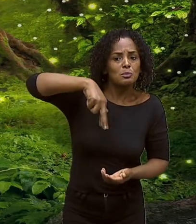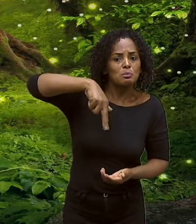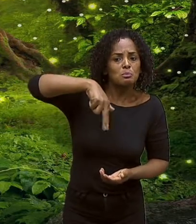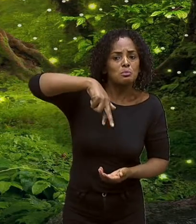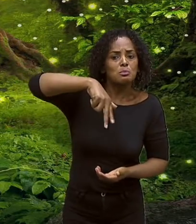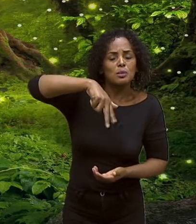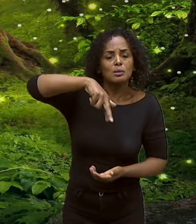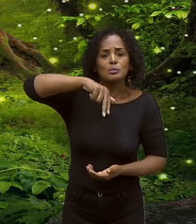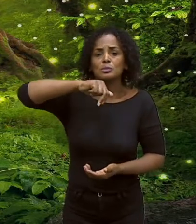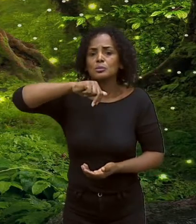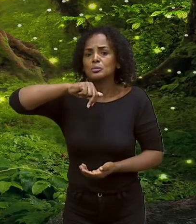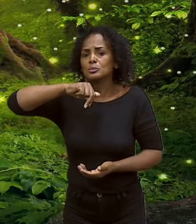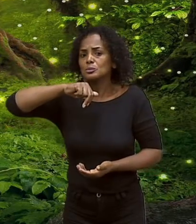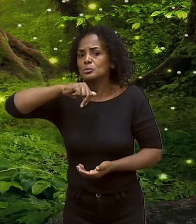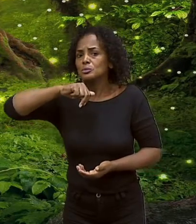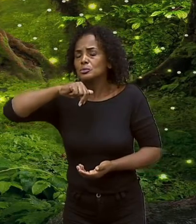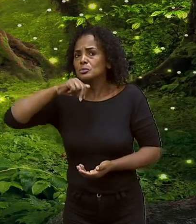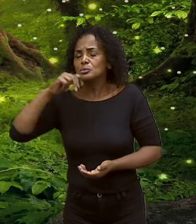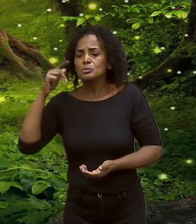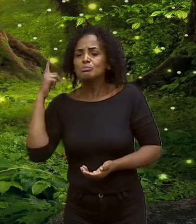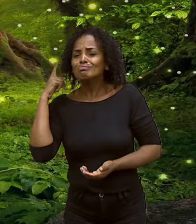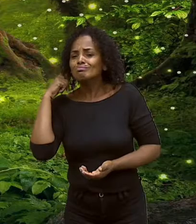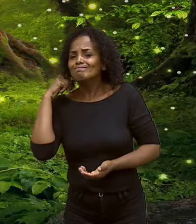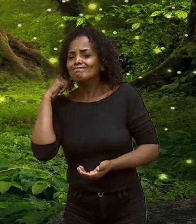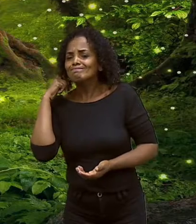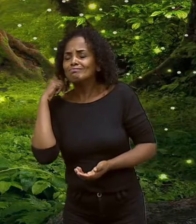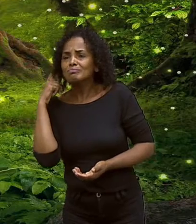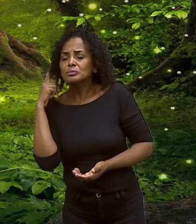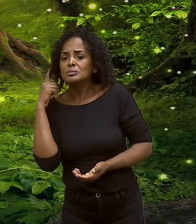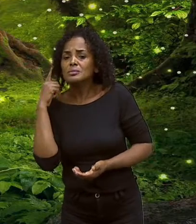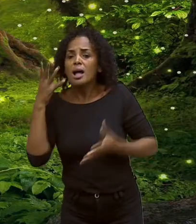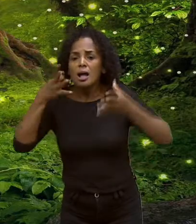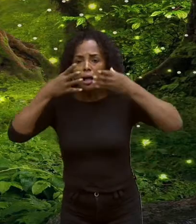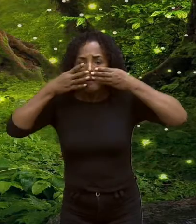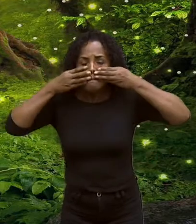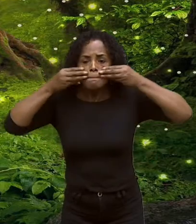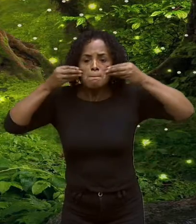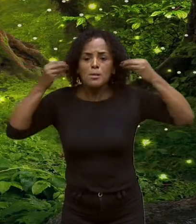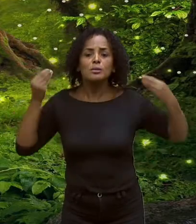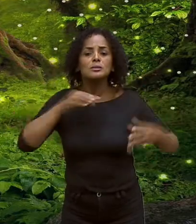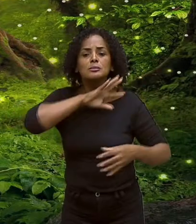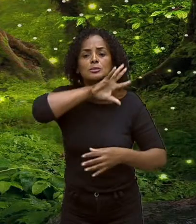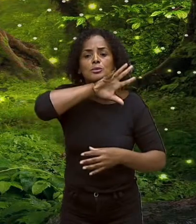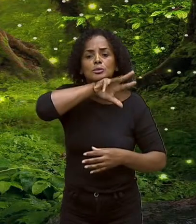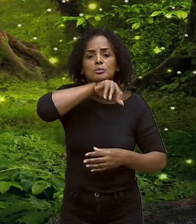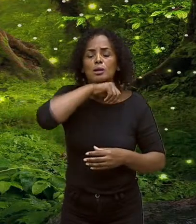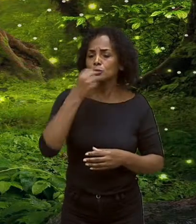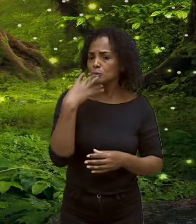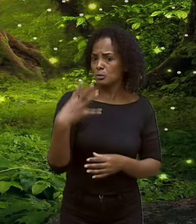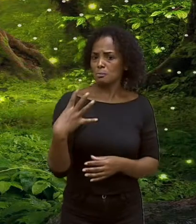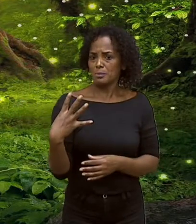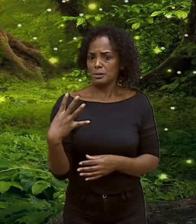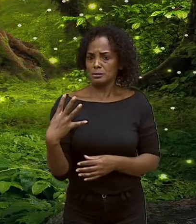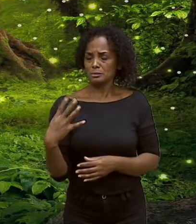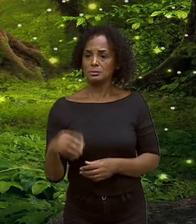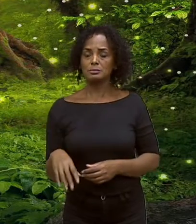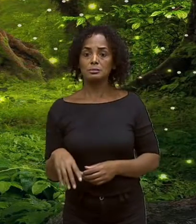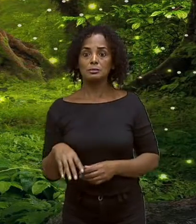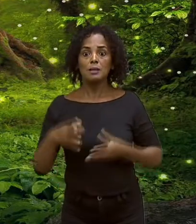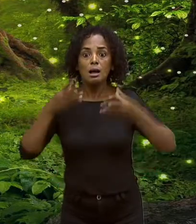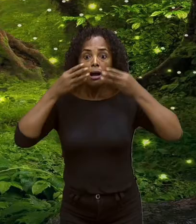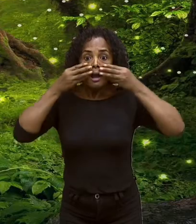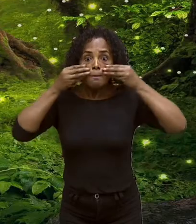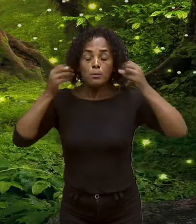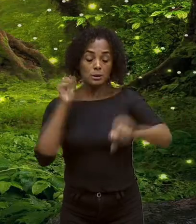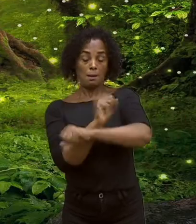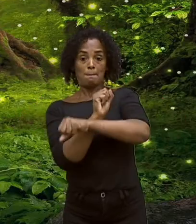ratinho falou, é a raposa. Oi, dona raposa, tudo bem? A raposa